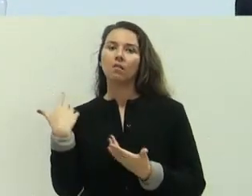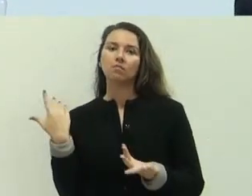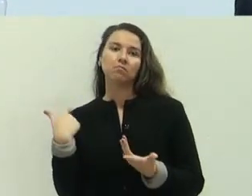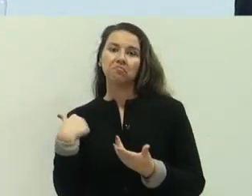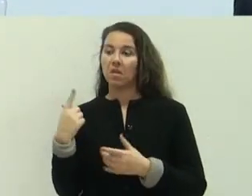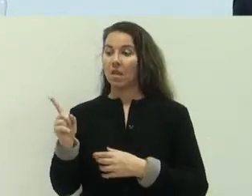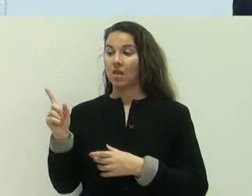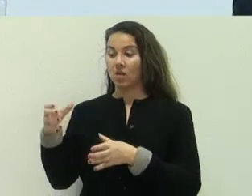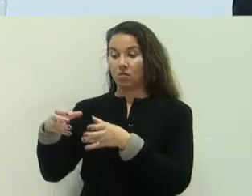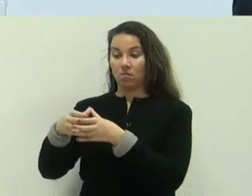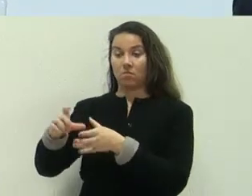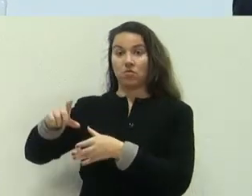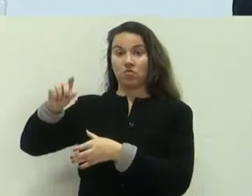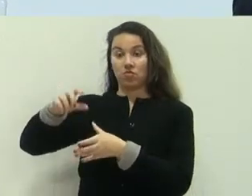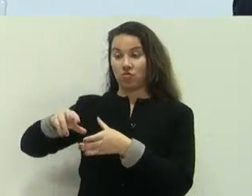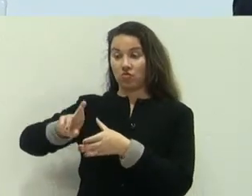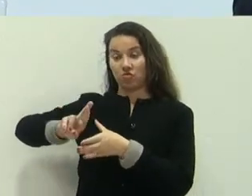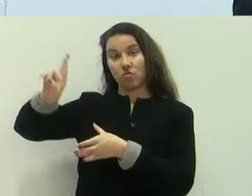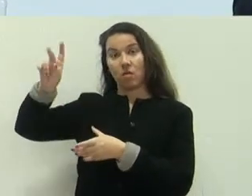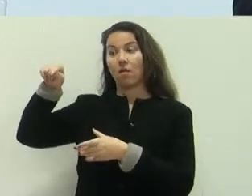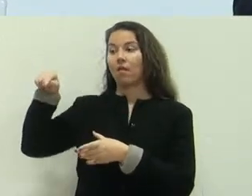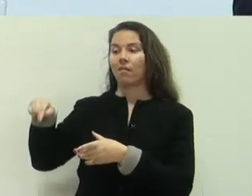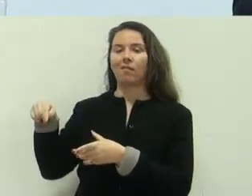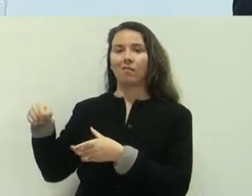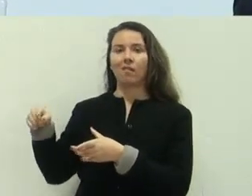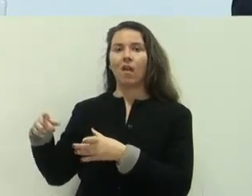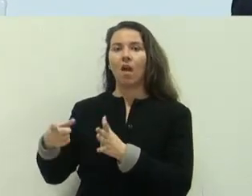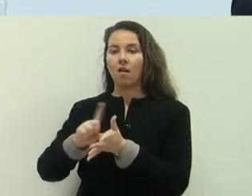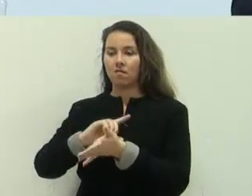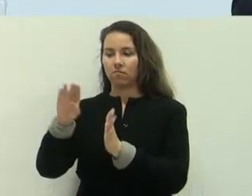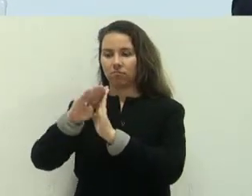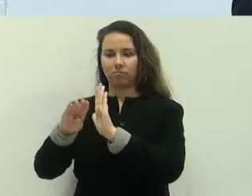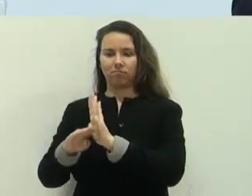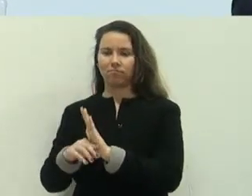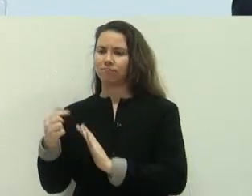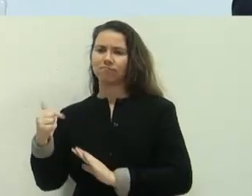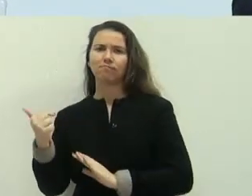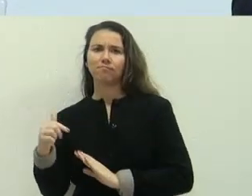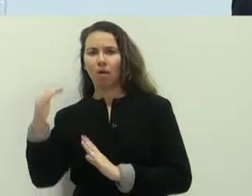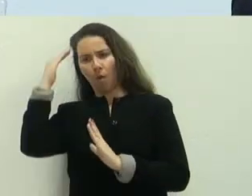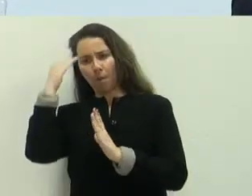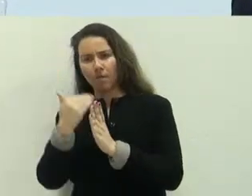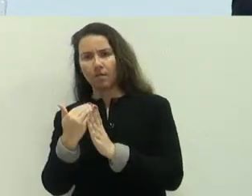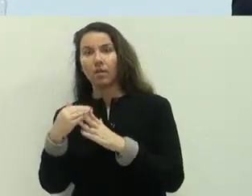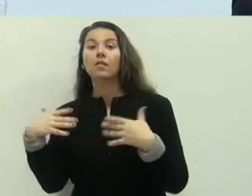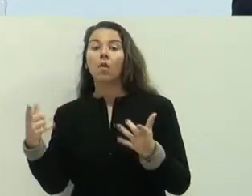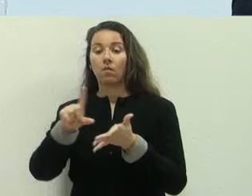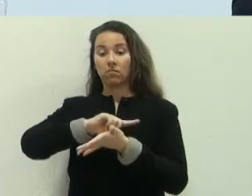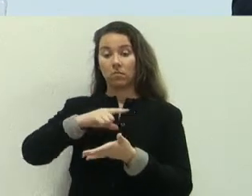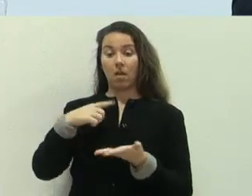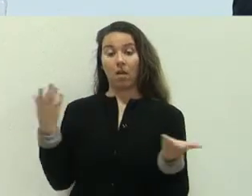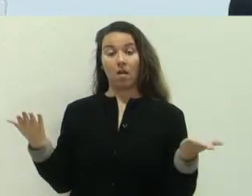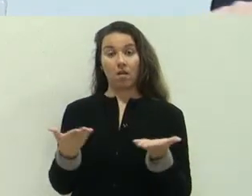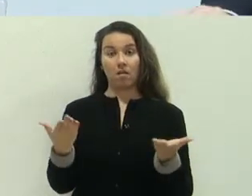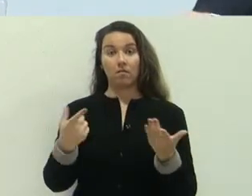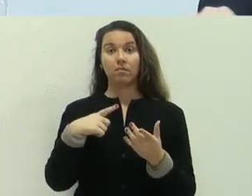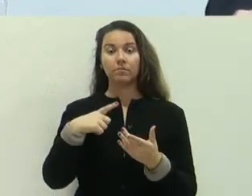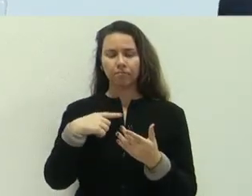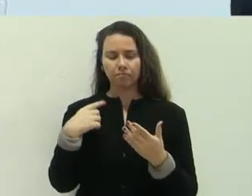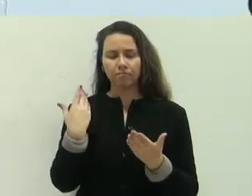de imediato, sem que houvesse nenhum critério. Então é importante que a gente debruce à